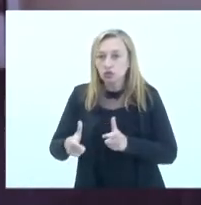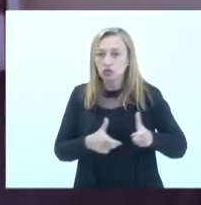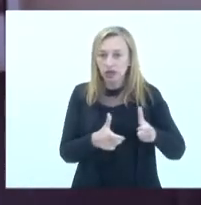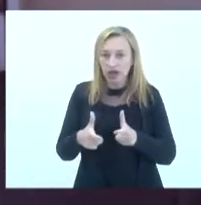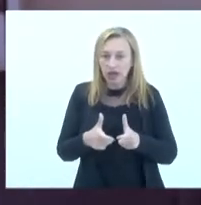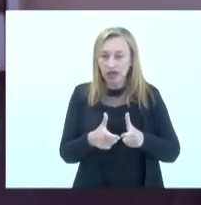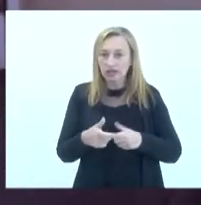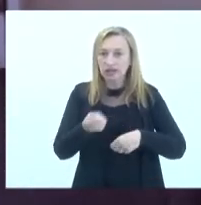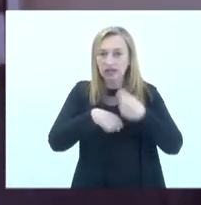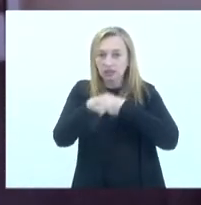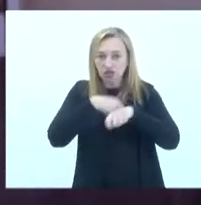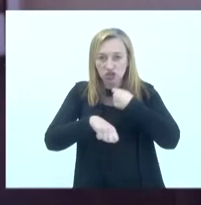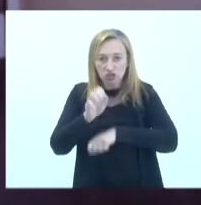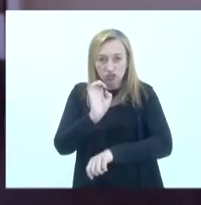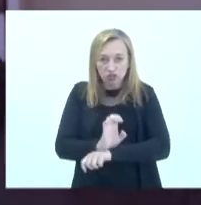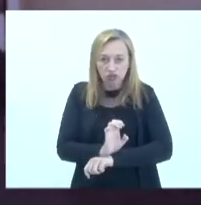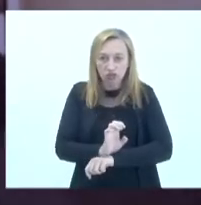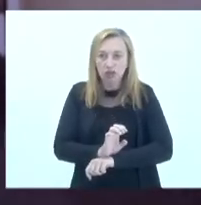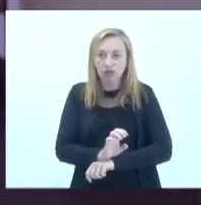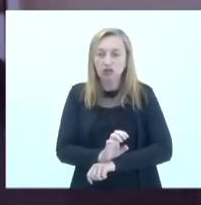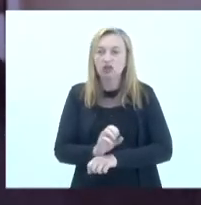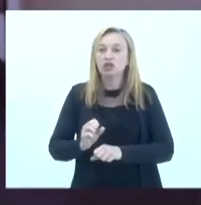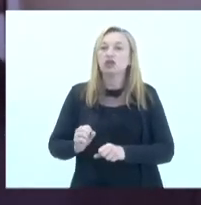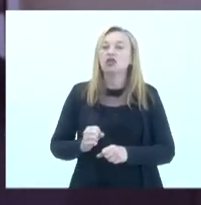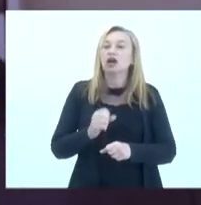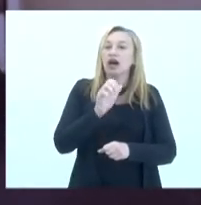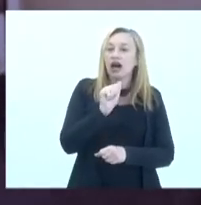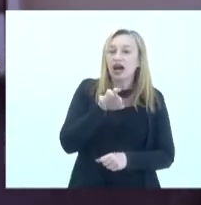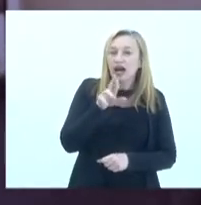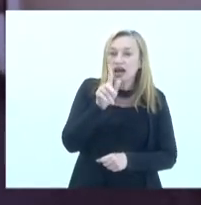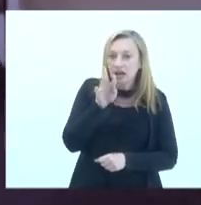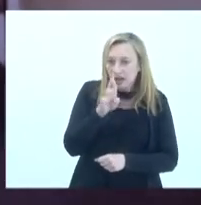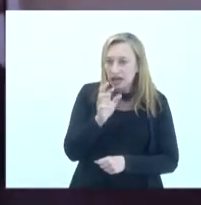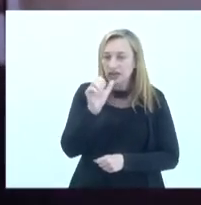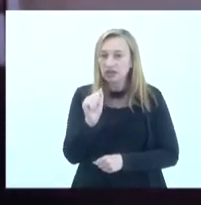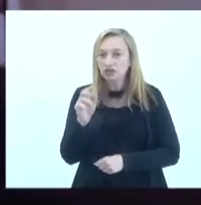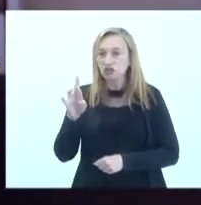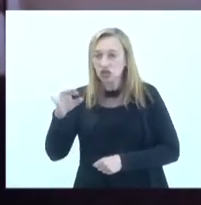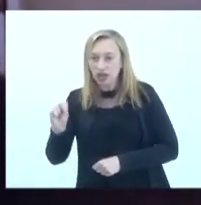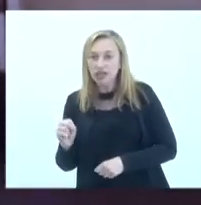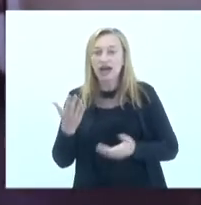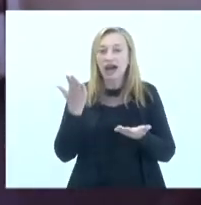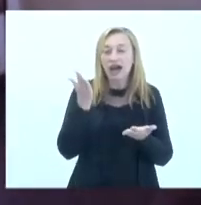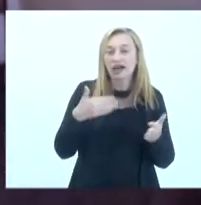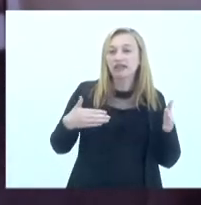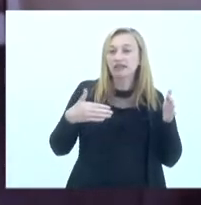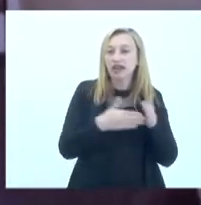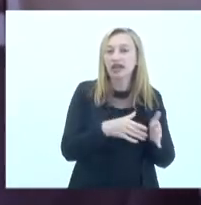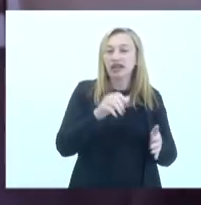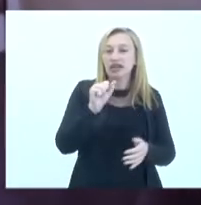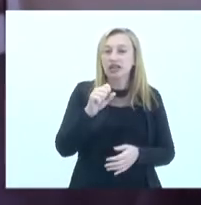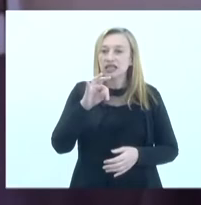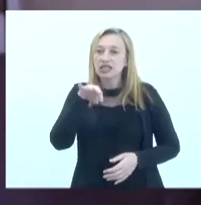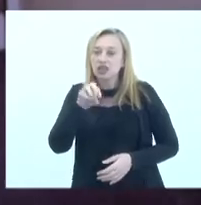regiões administrativas do estado, desde Angra dos Reis, no sul do estado, até Santo Antônio Pada, no